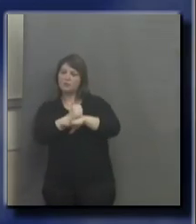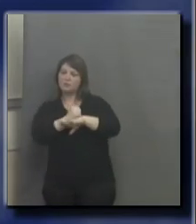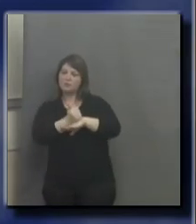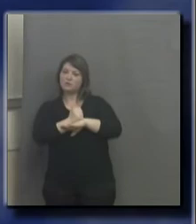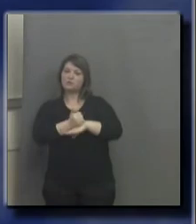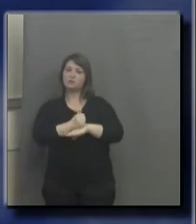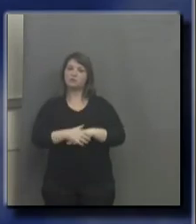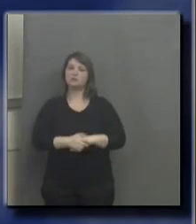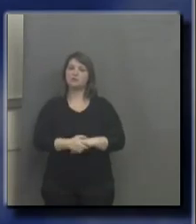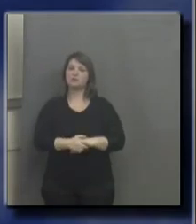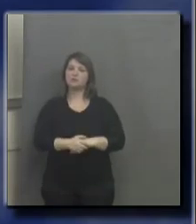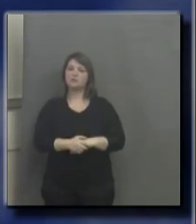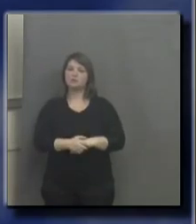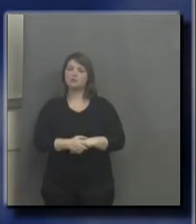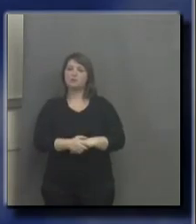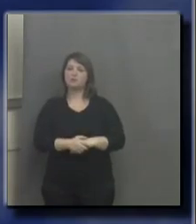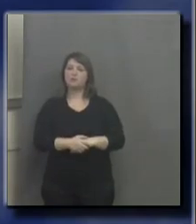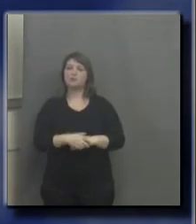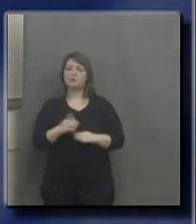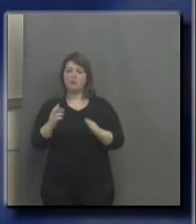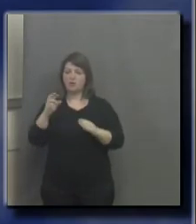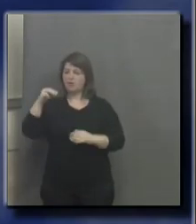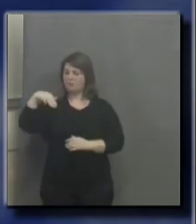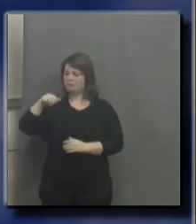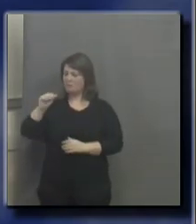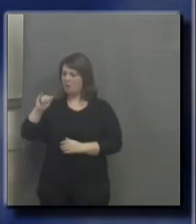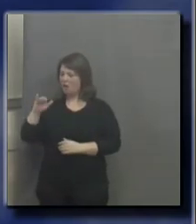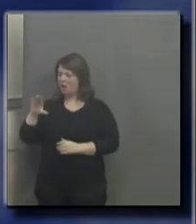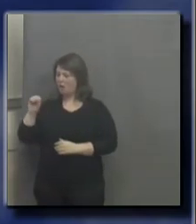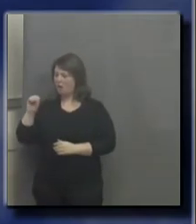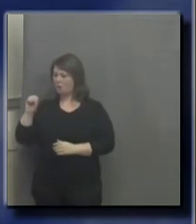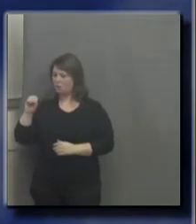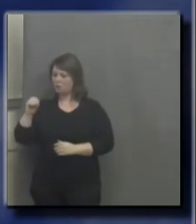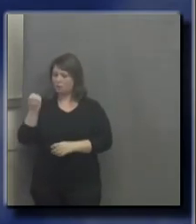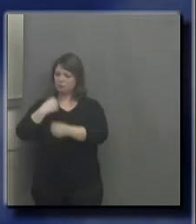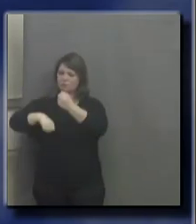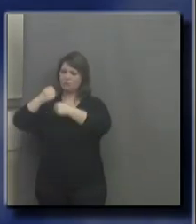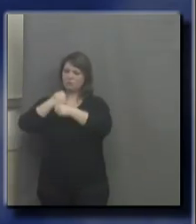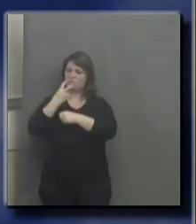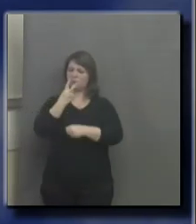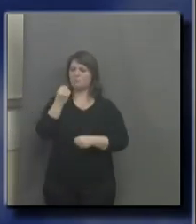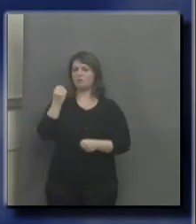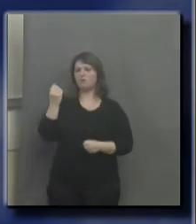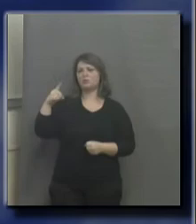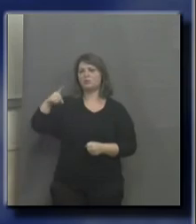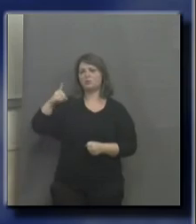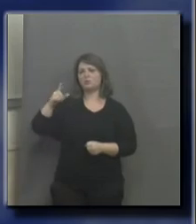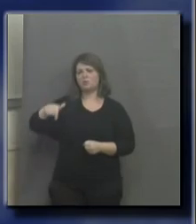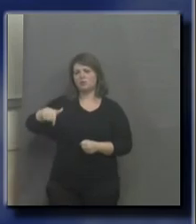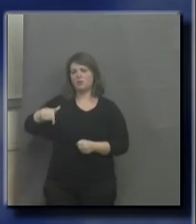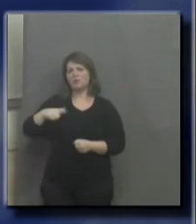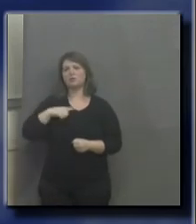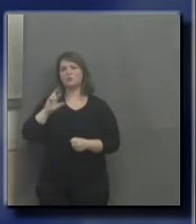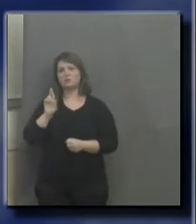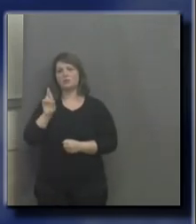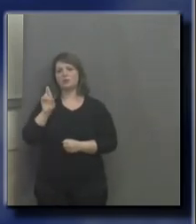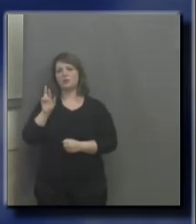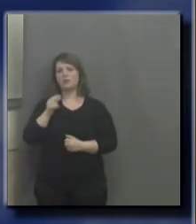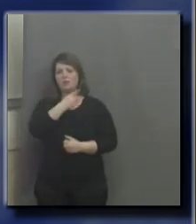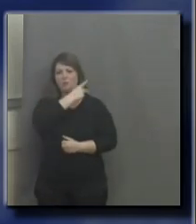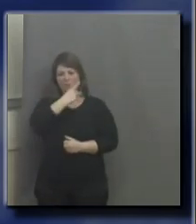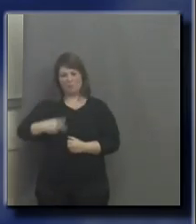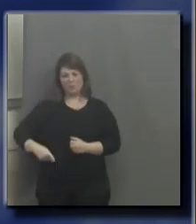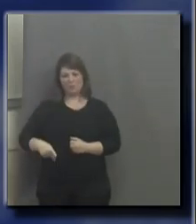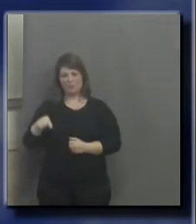A revelia disto, em maio do ano passado, a Presidência da República